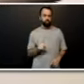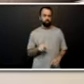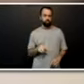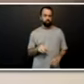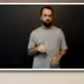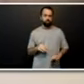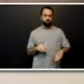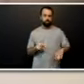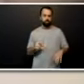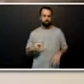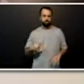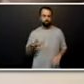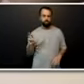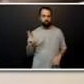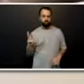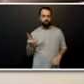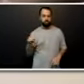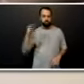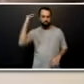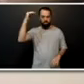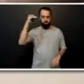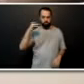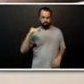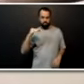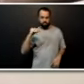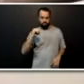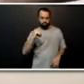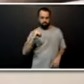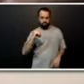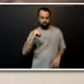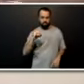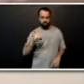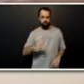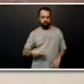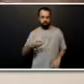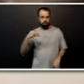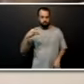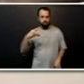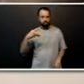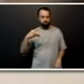Do menos 3 para o 0, 3.